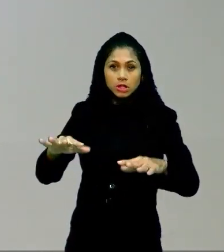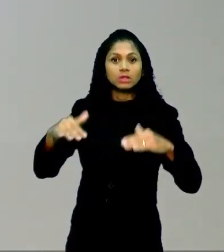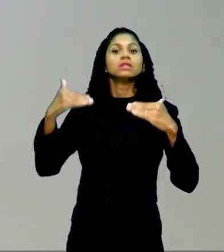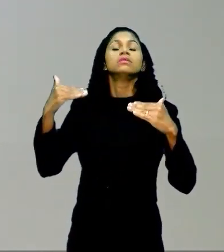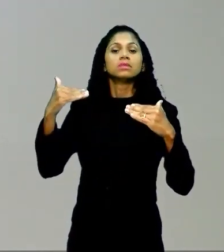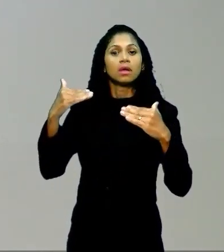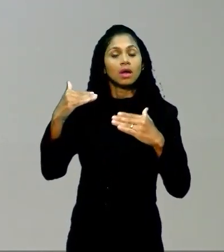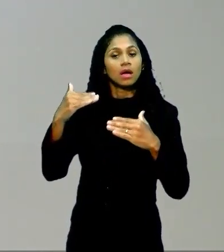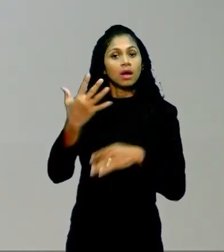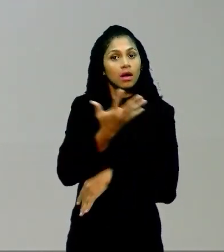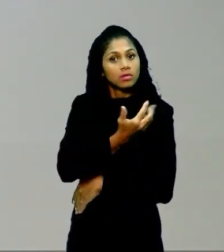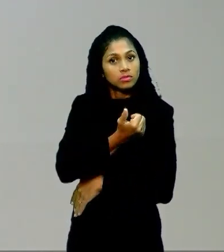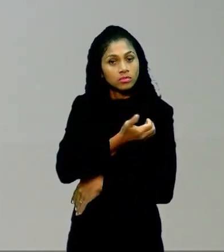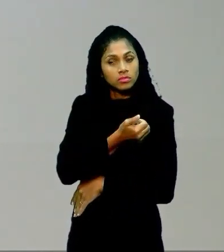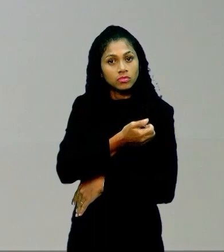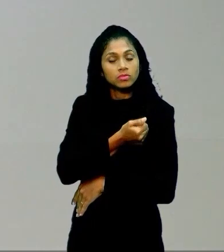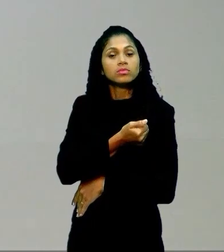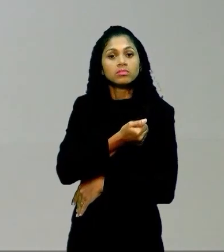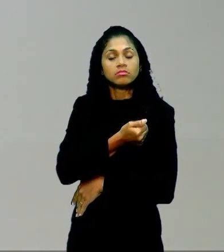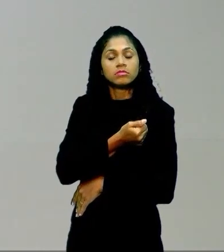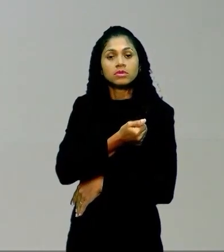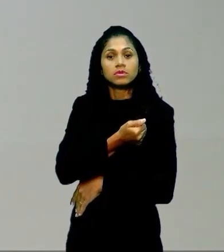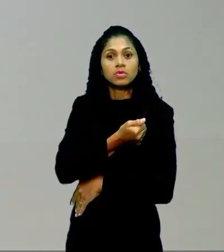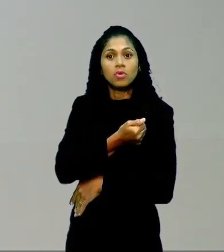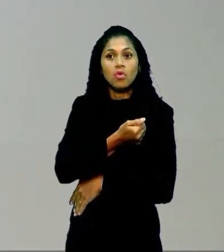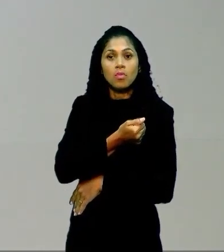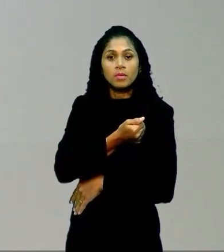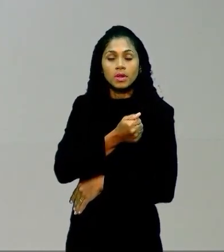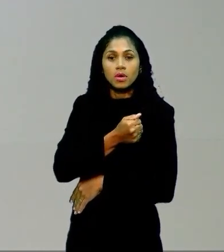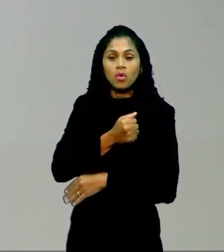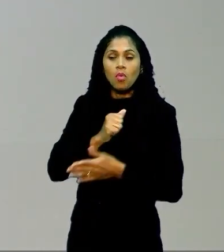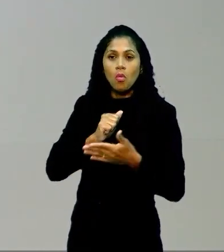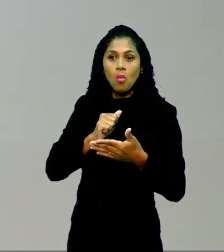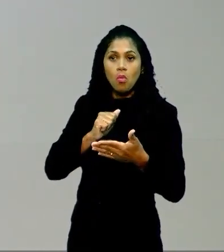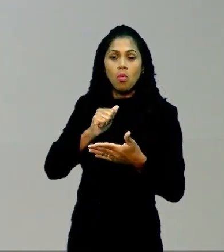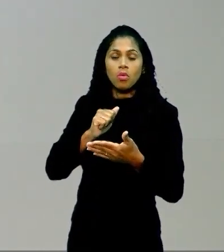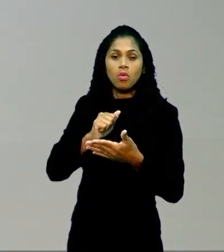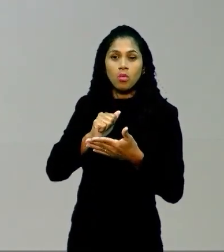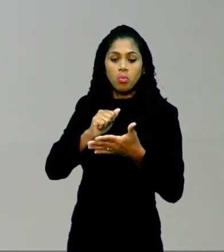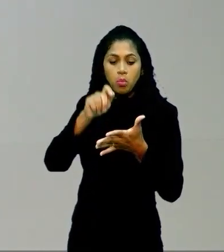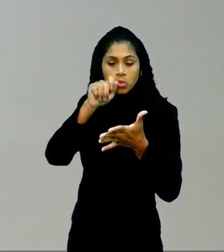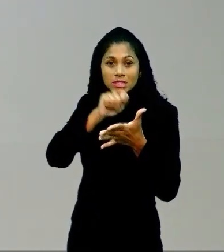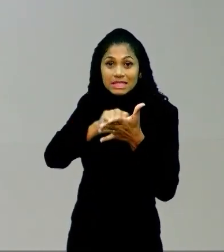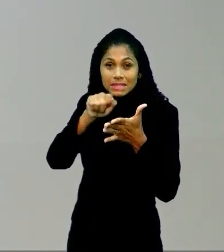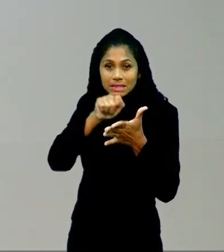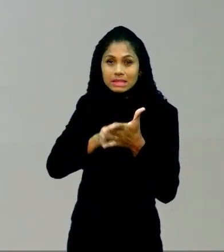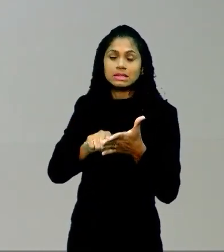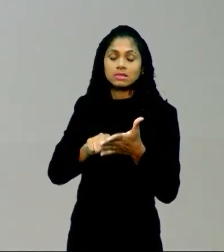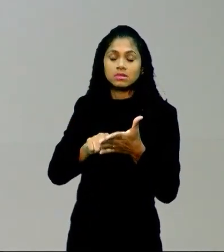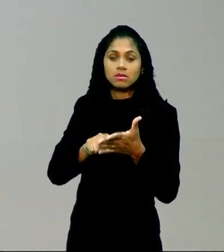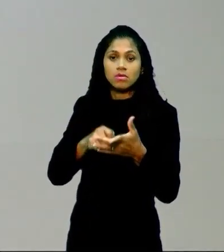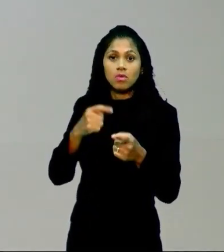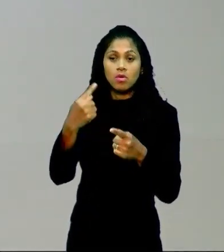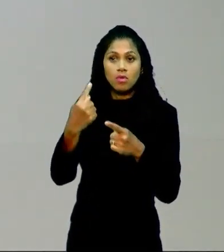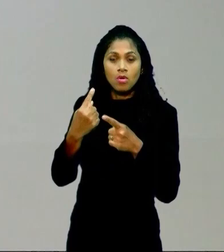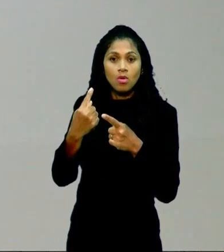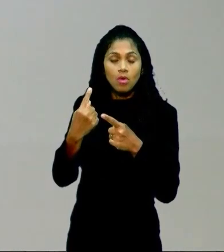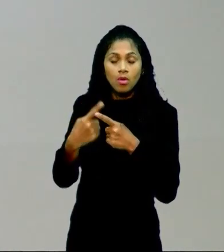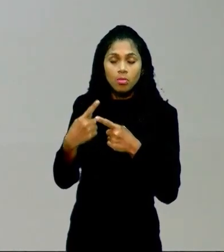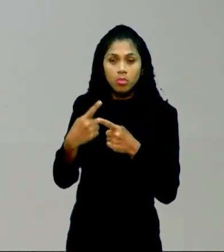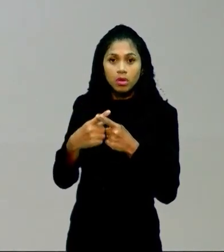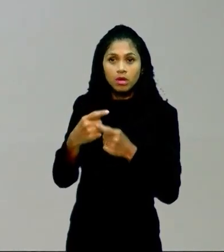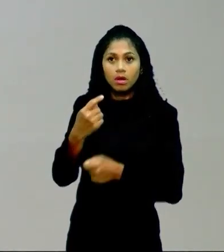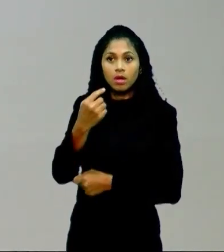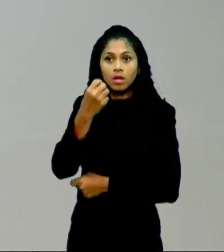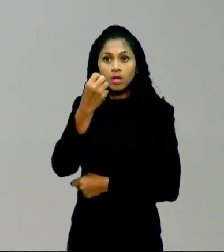bem? A questão vem botando 1, 2 ou 3. Tem que se